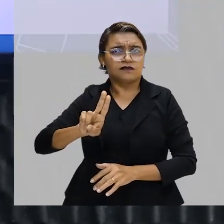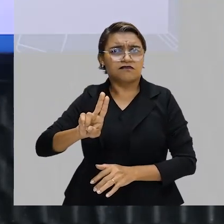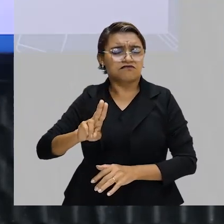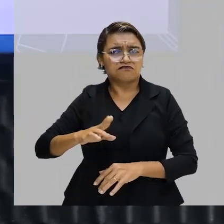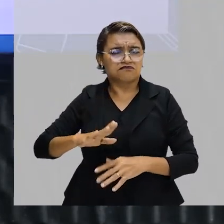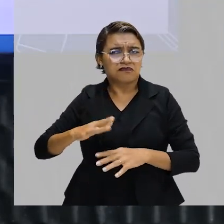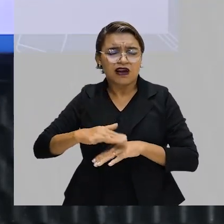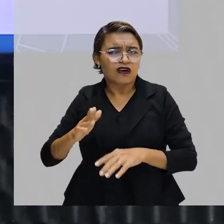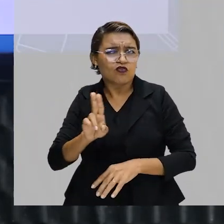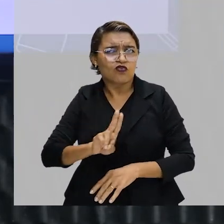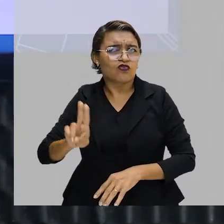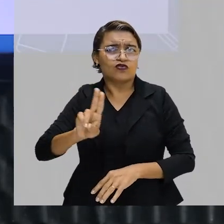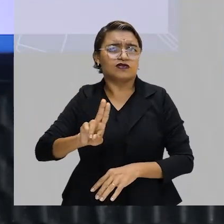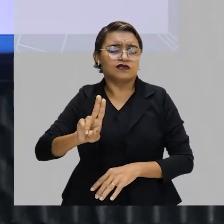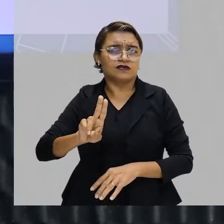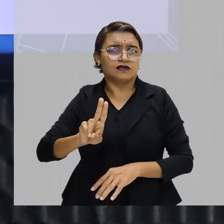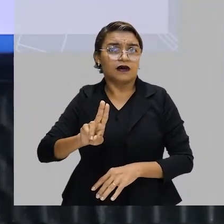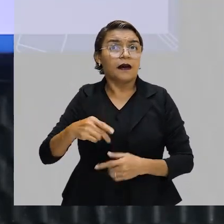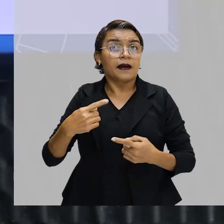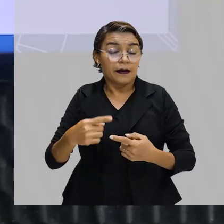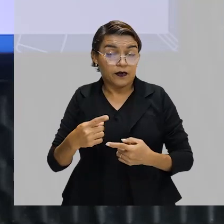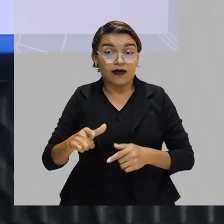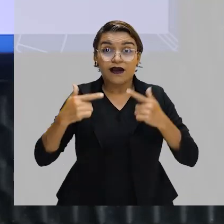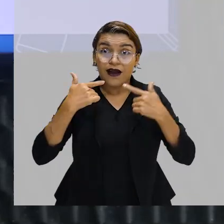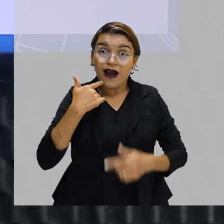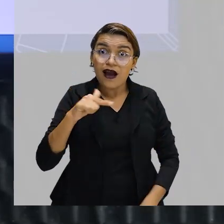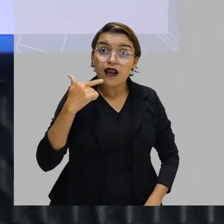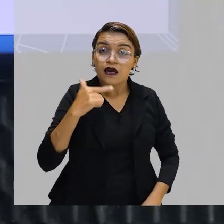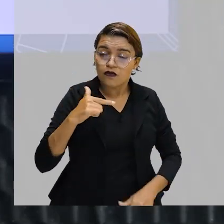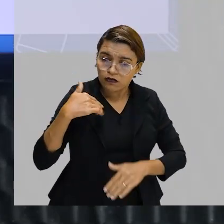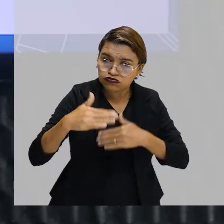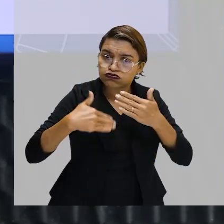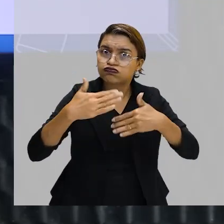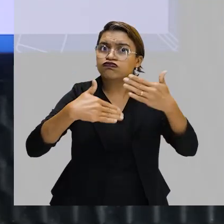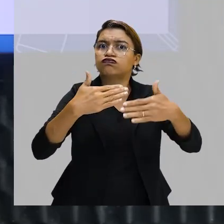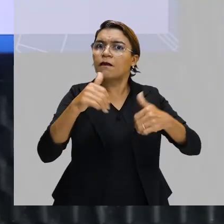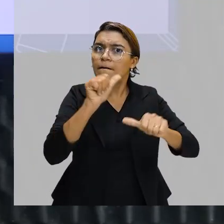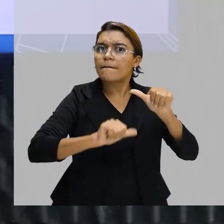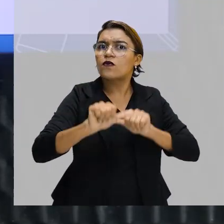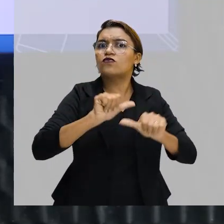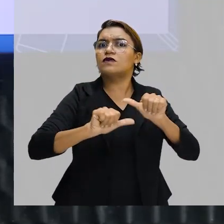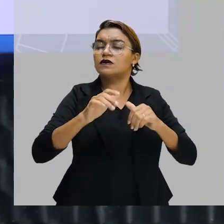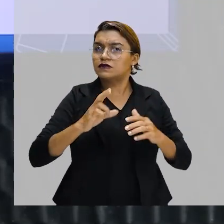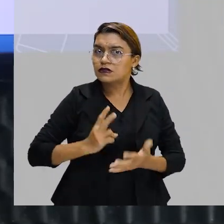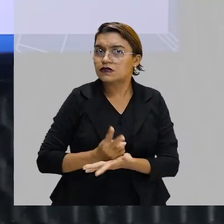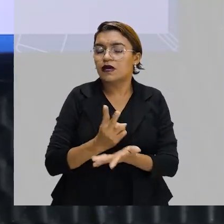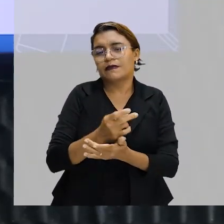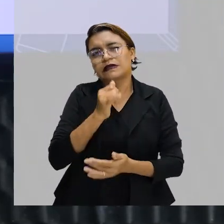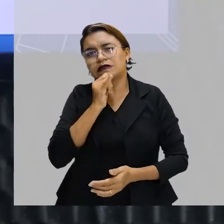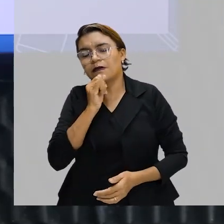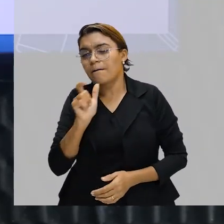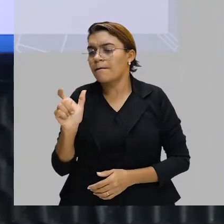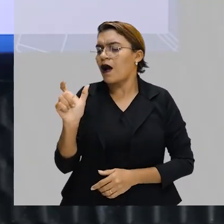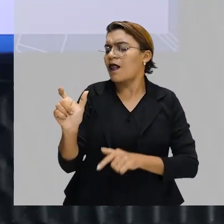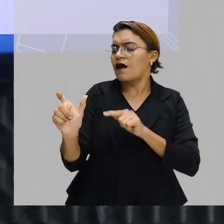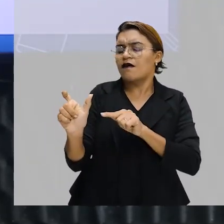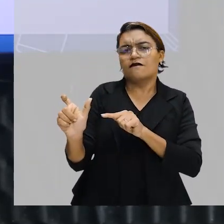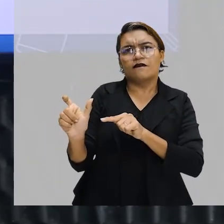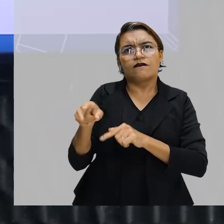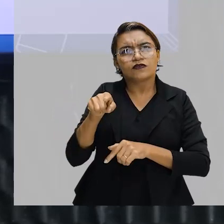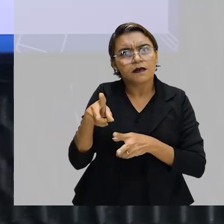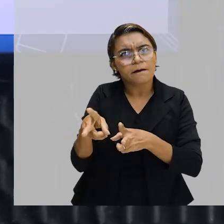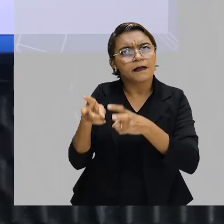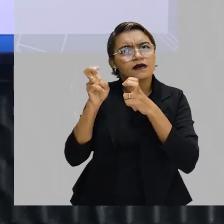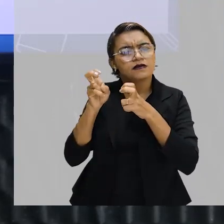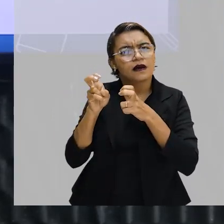vive em constante evolução. Por isso que existem palavras que hoje você escuta. Ah, essa palavra aí minha